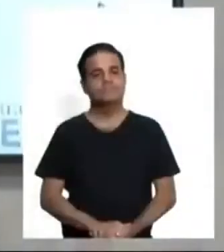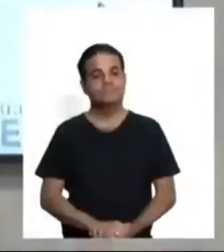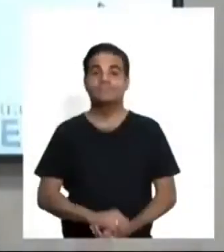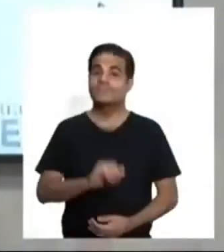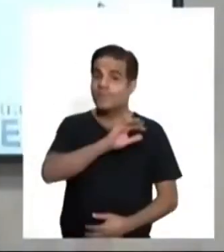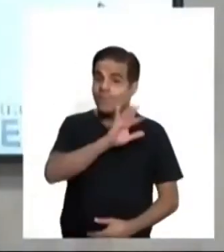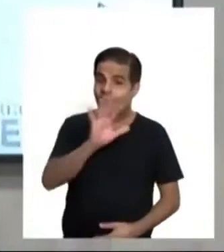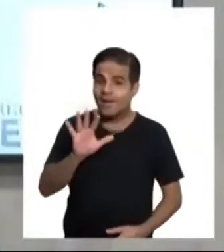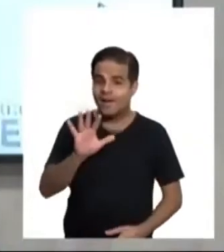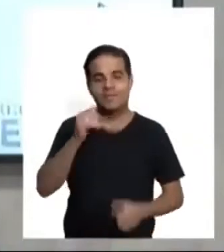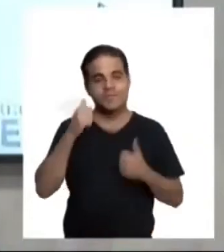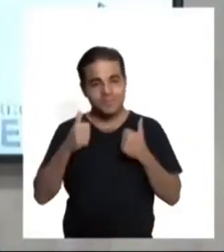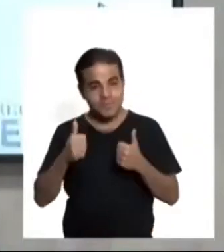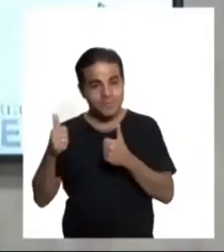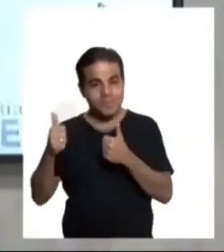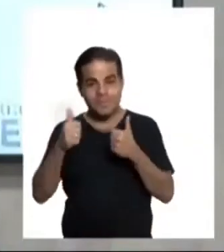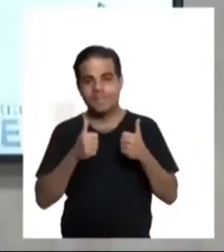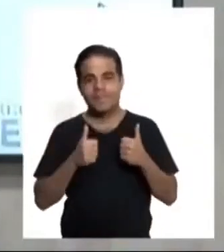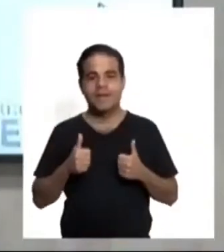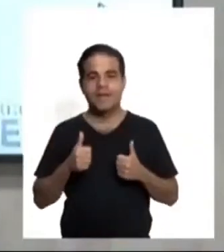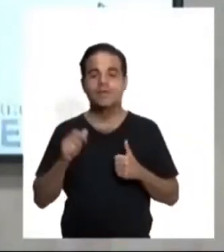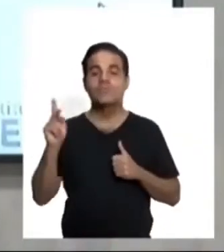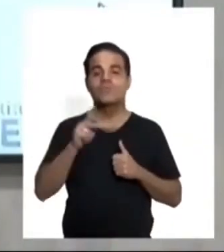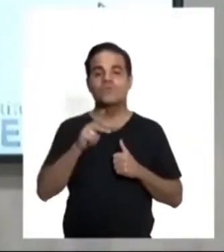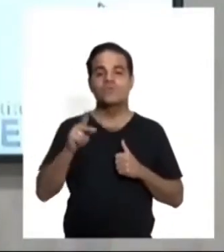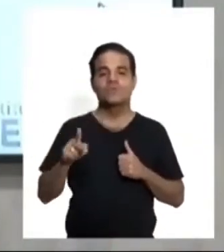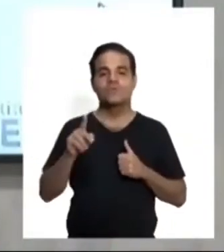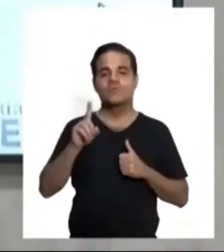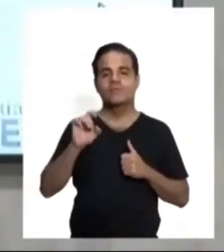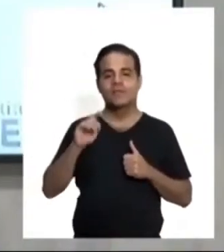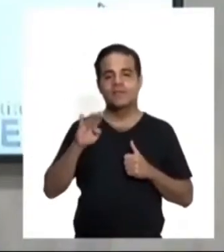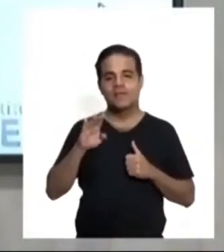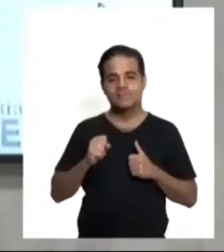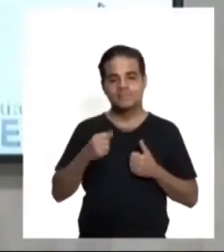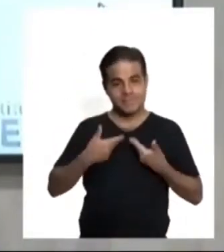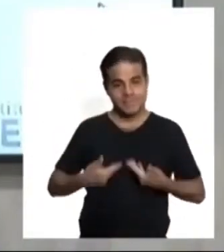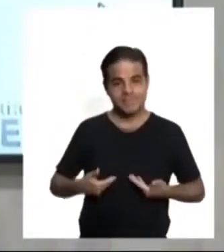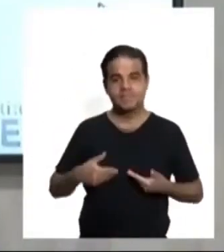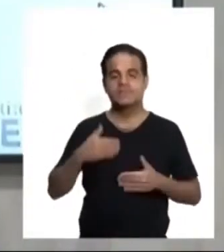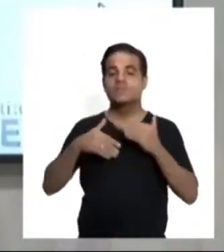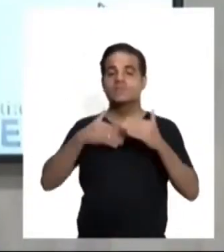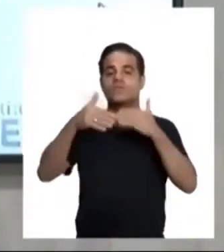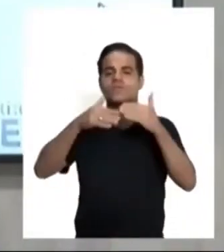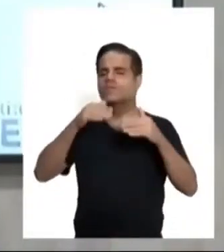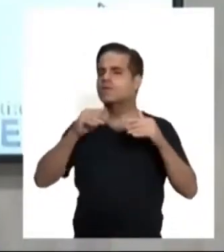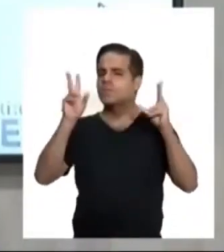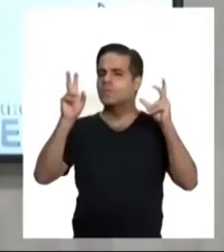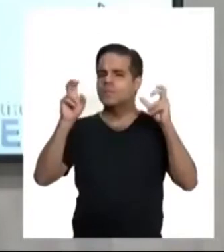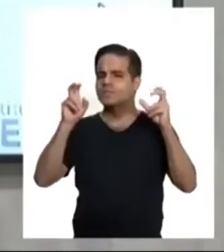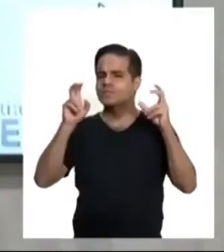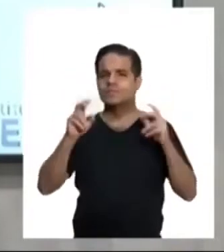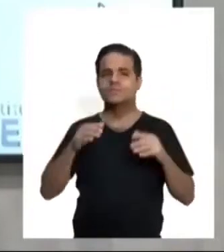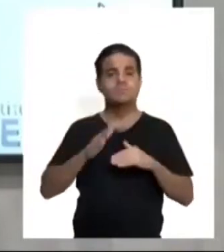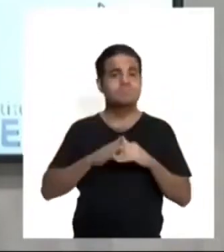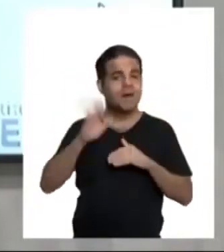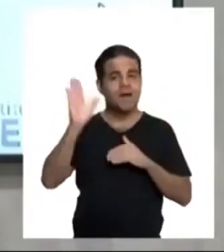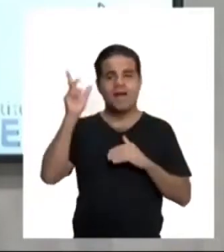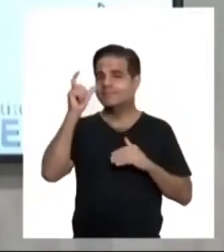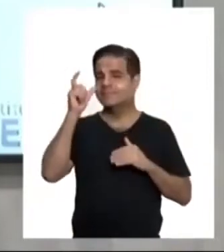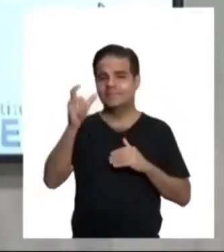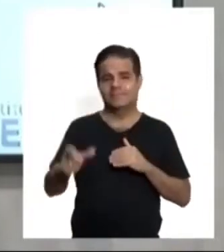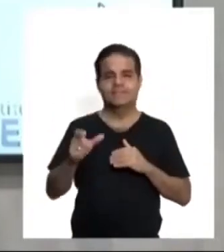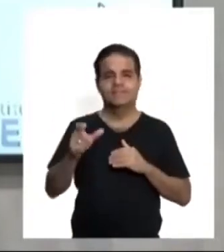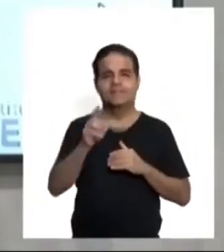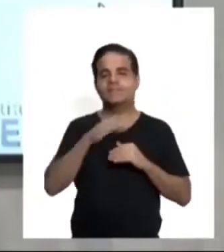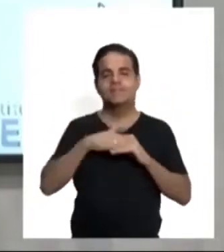Olá, pessoal. Tudo bem? Professor Depes com vocês, hoje desenvolvendo um assunto talvez um dos mais interessantes